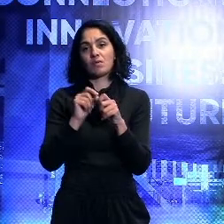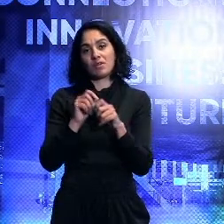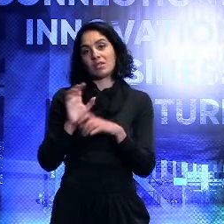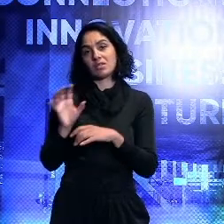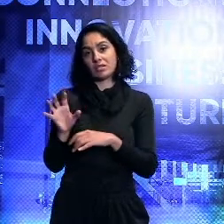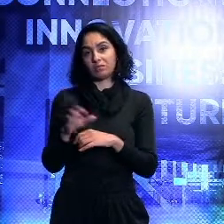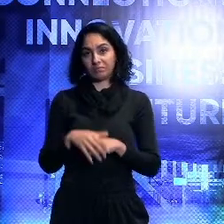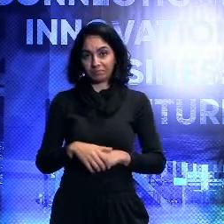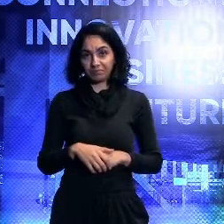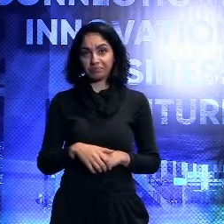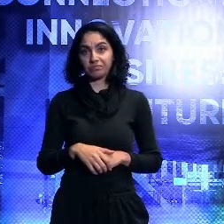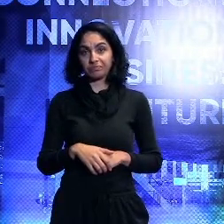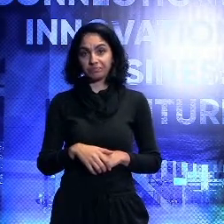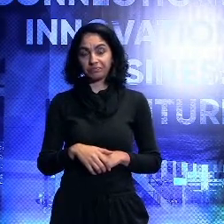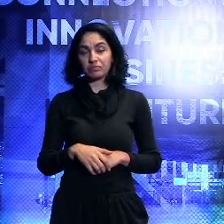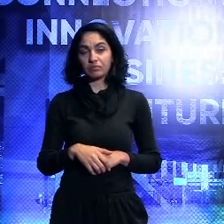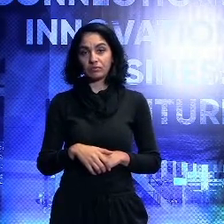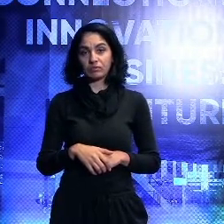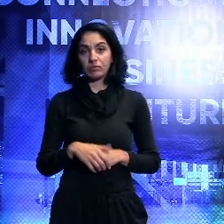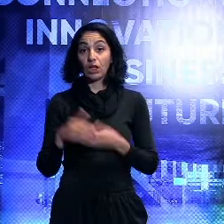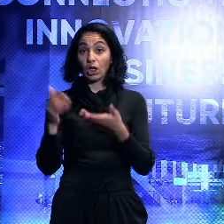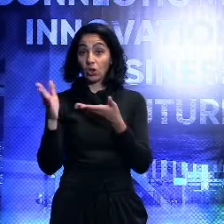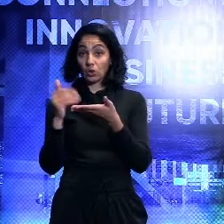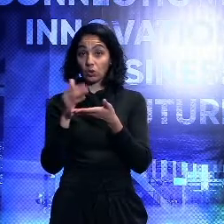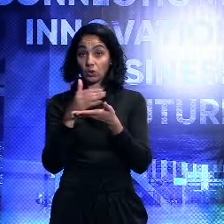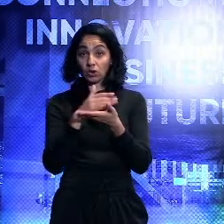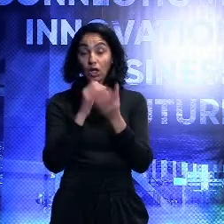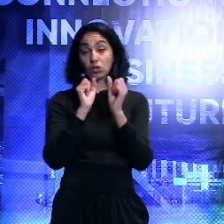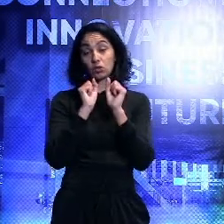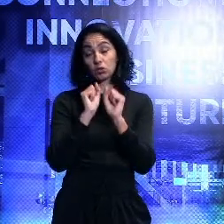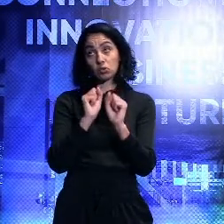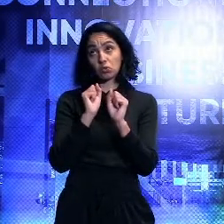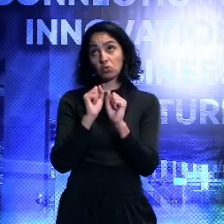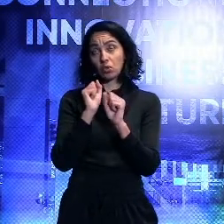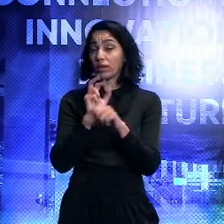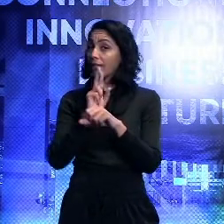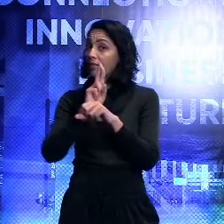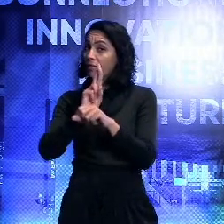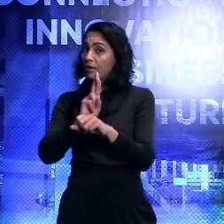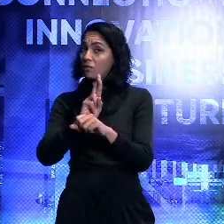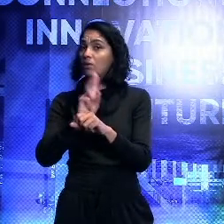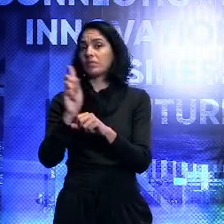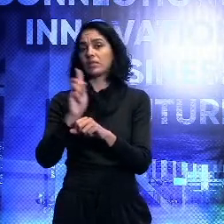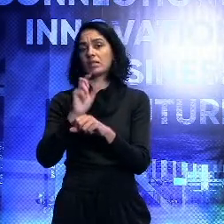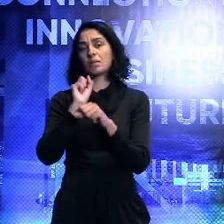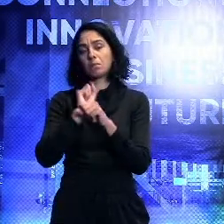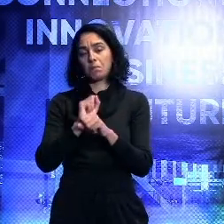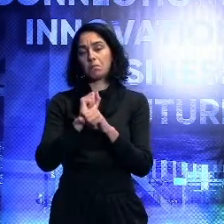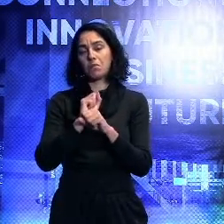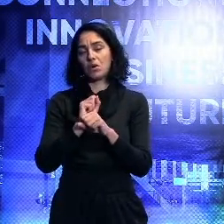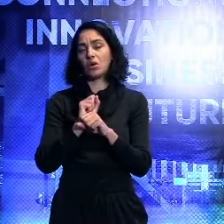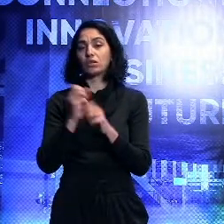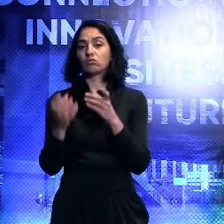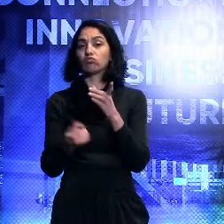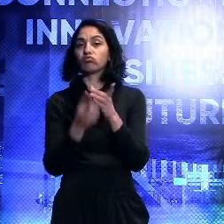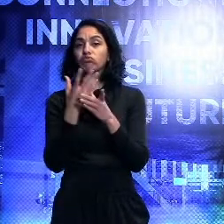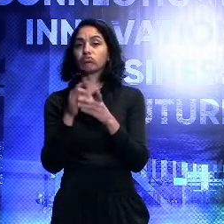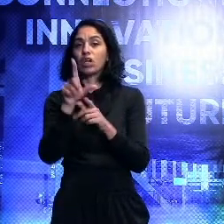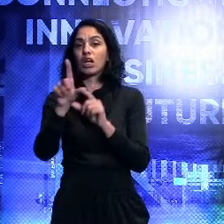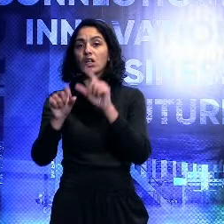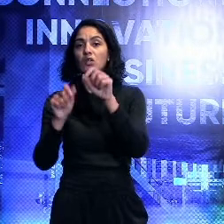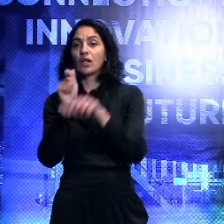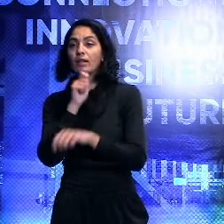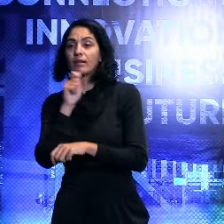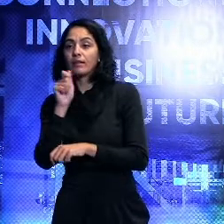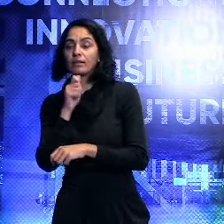certo? Os dados podem vir a ser não representativos. Você pode introduzir na escolha das entrevistas um viés na sua